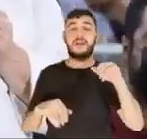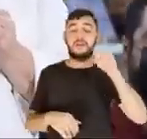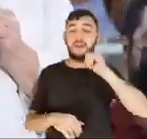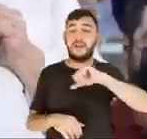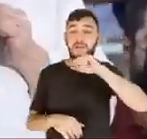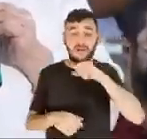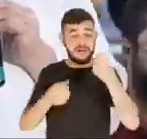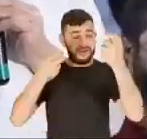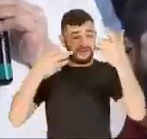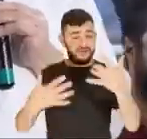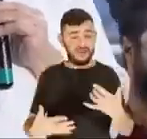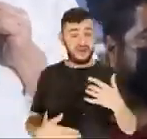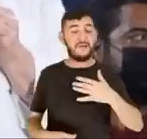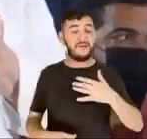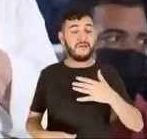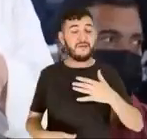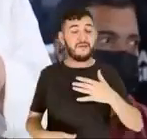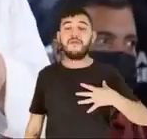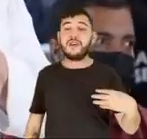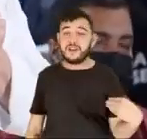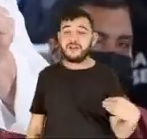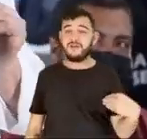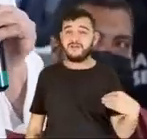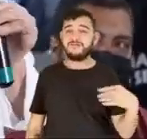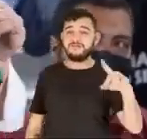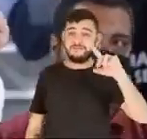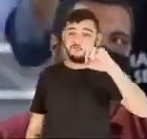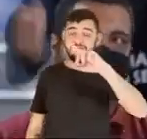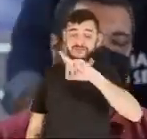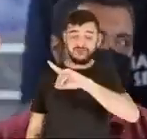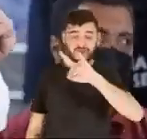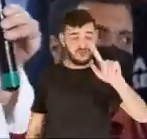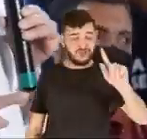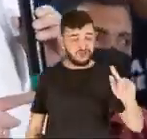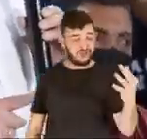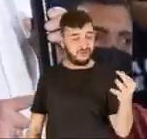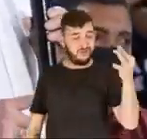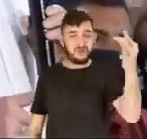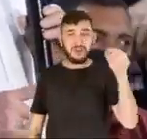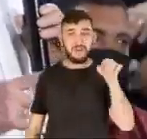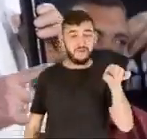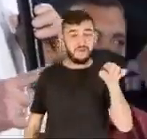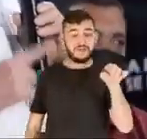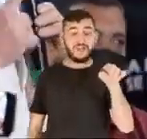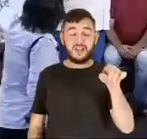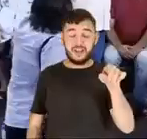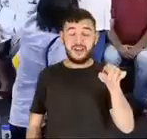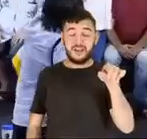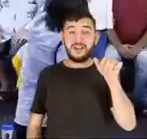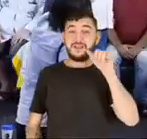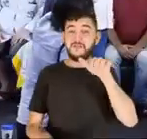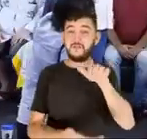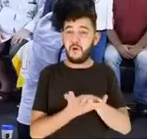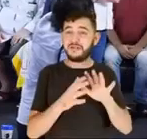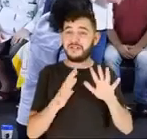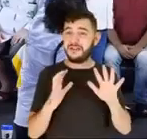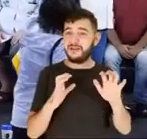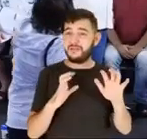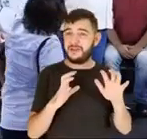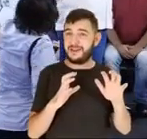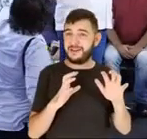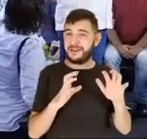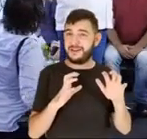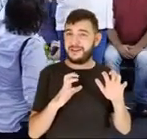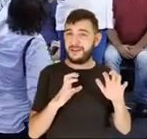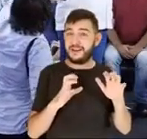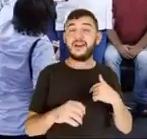filho, se um dia você brigar com a sua mulher, e você ficar com vontade de levantar